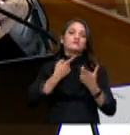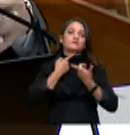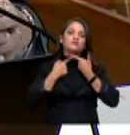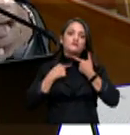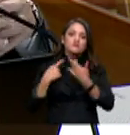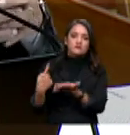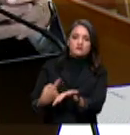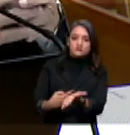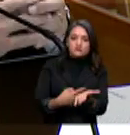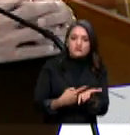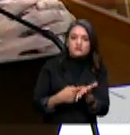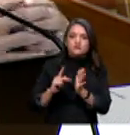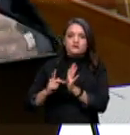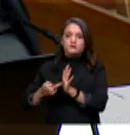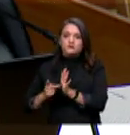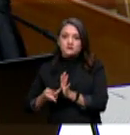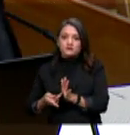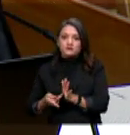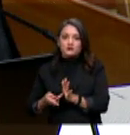acordo